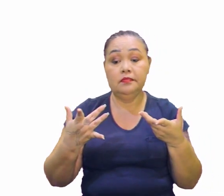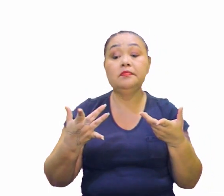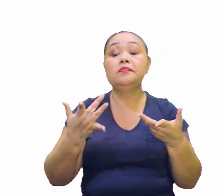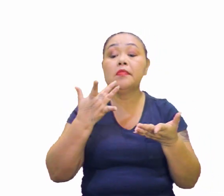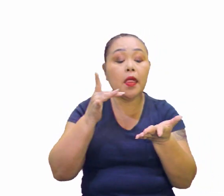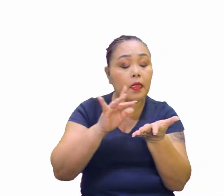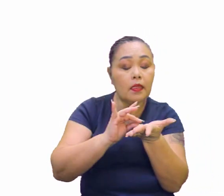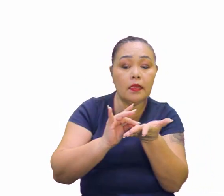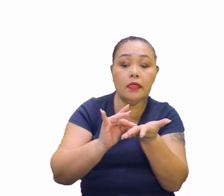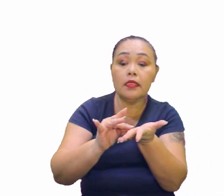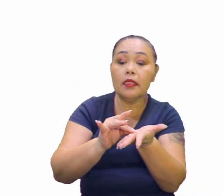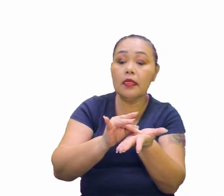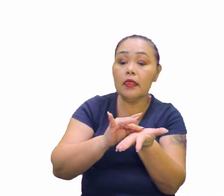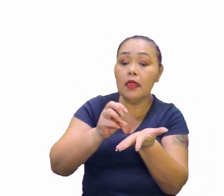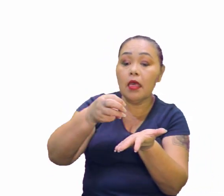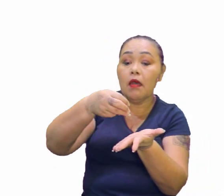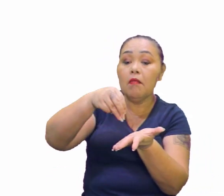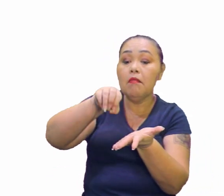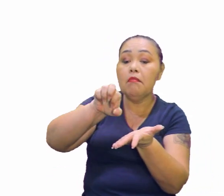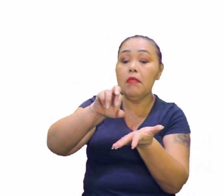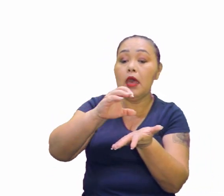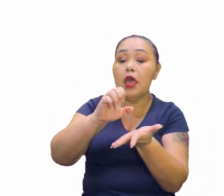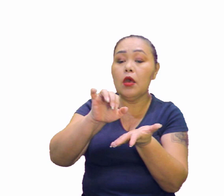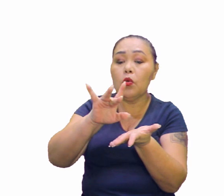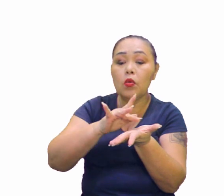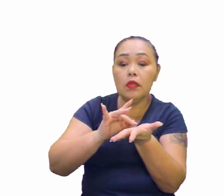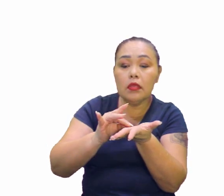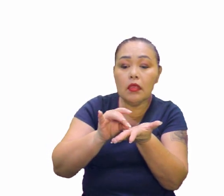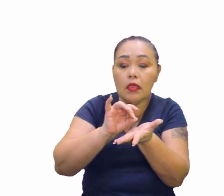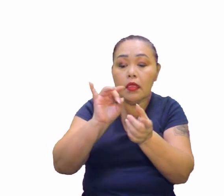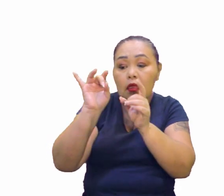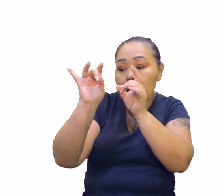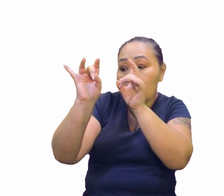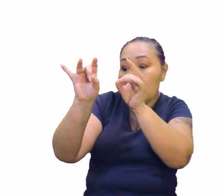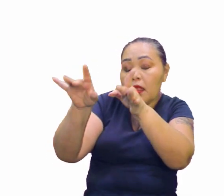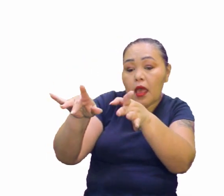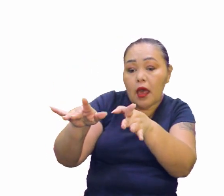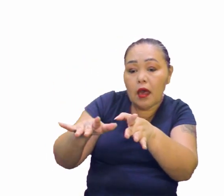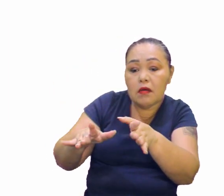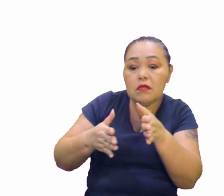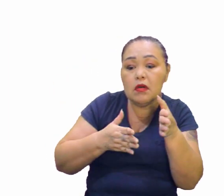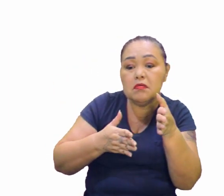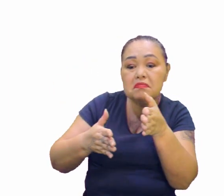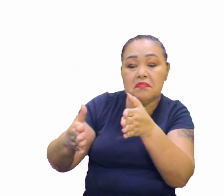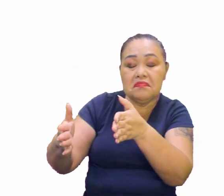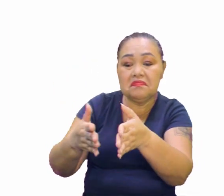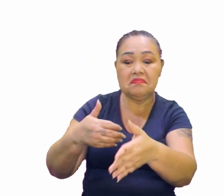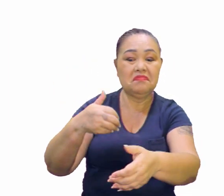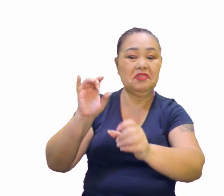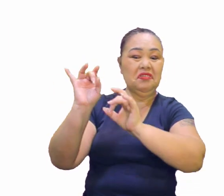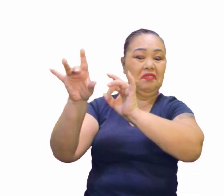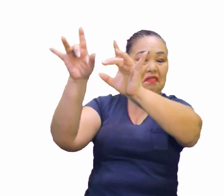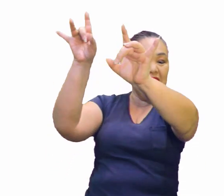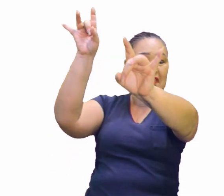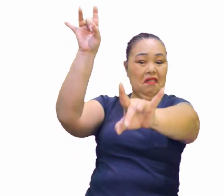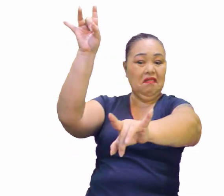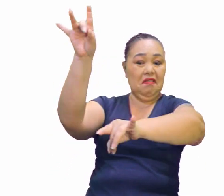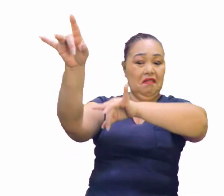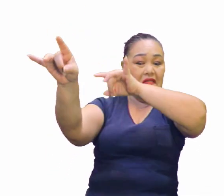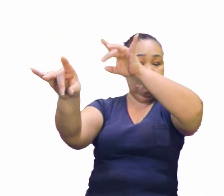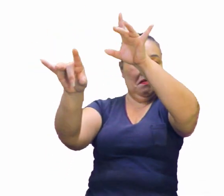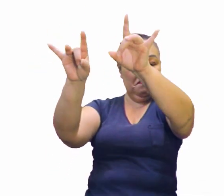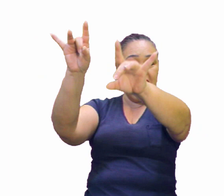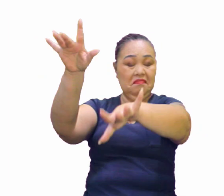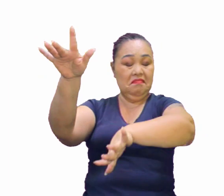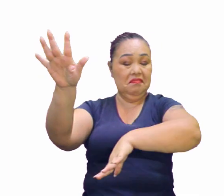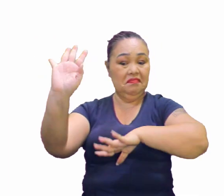do mercúrio. O mercúrio é jogado no rio de forma indiscriminada.